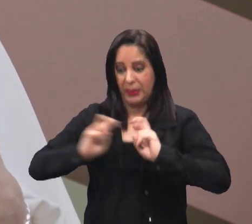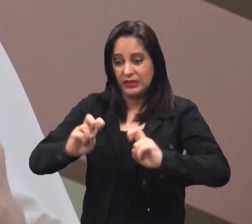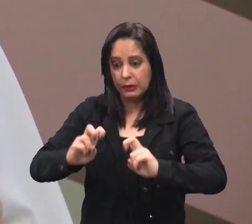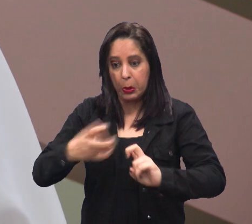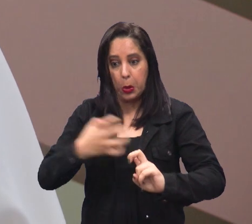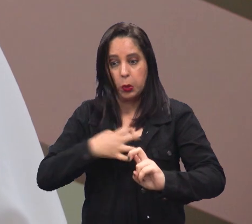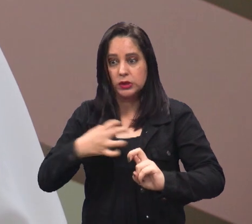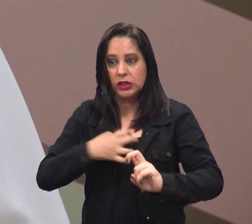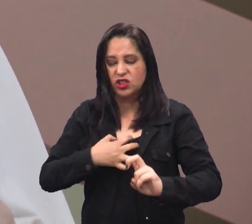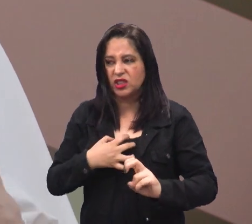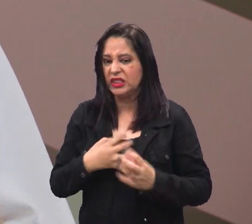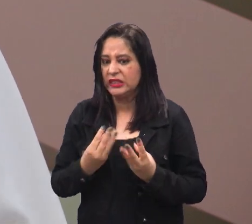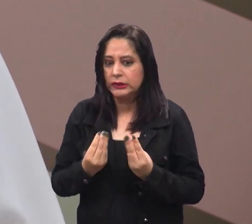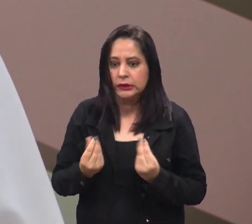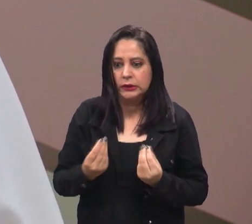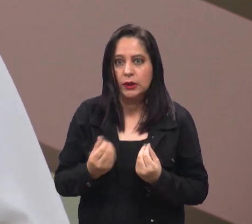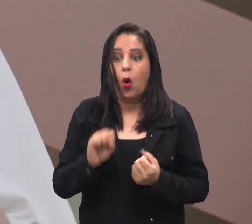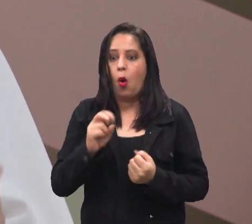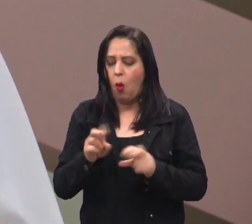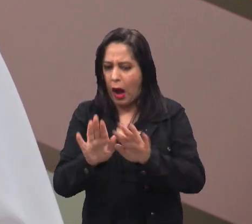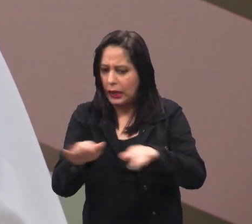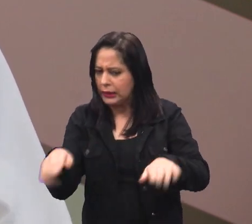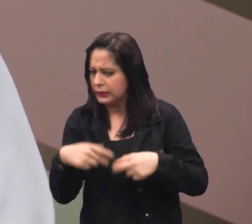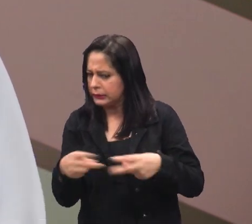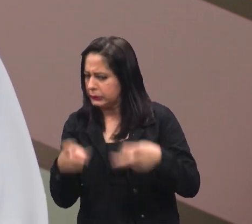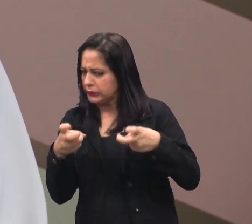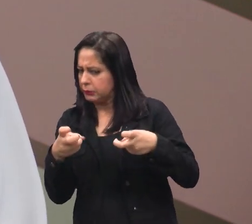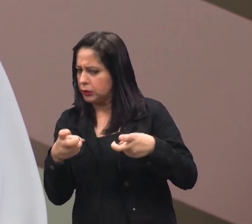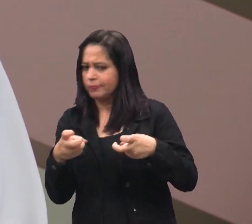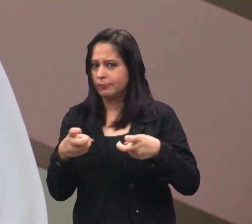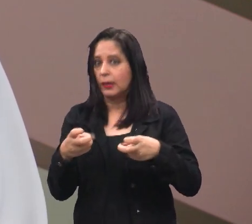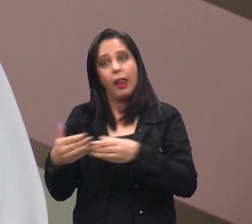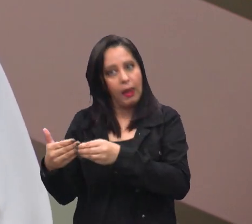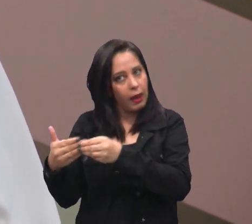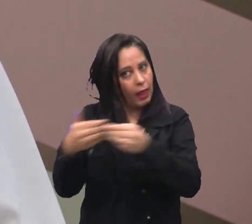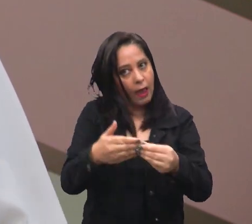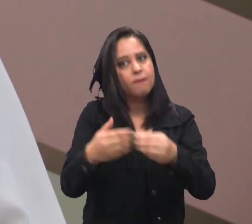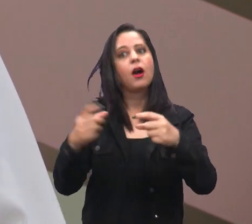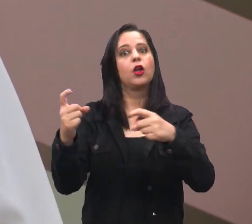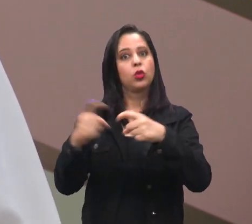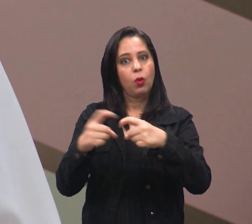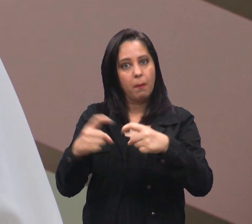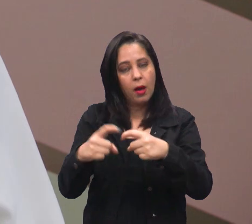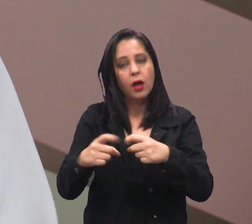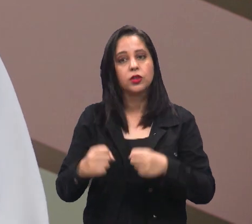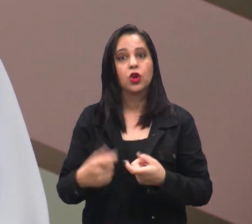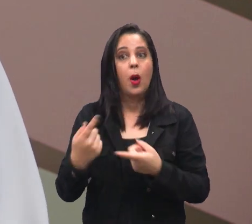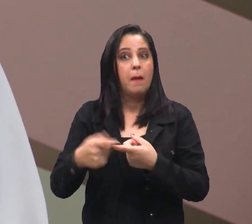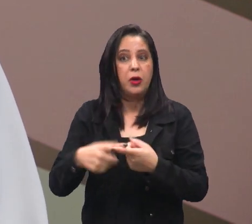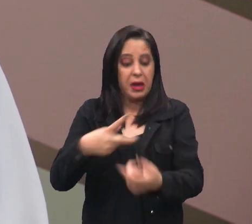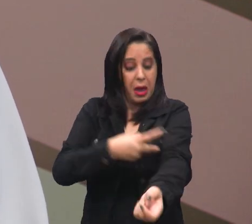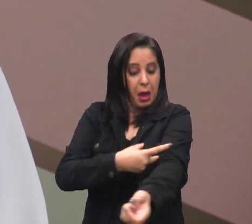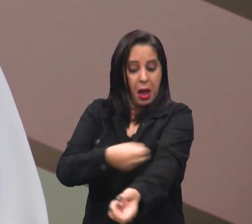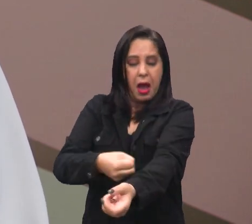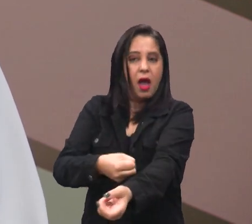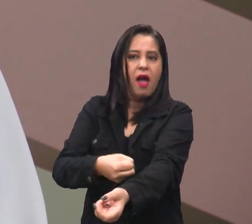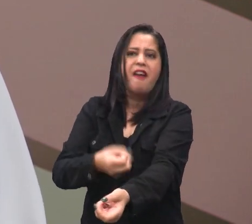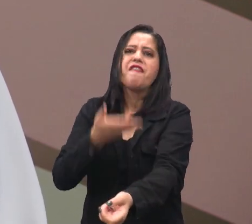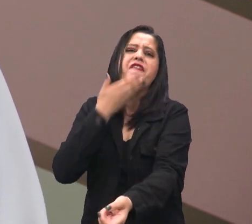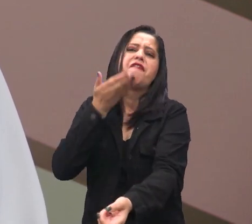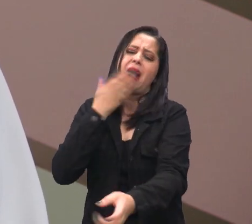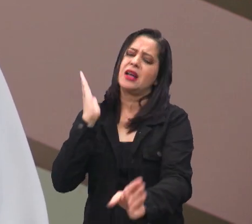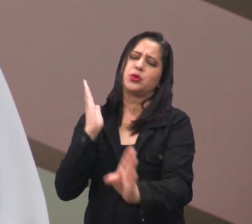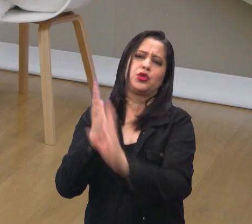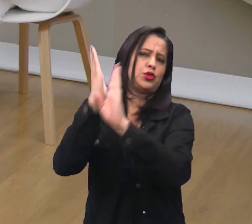bem, se a mãe percebe que a criança não está bem, que levar imediatamente ao médico, porque um simples hemograma já é capaz de diagnosticar